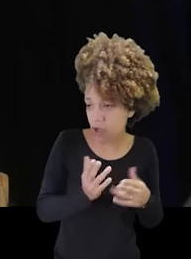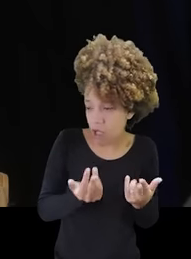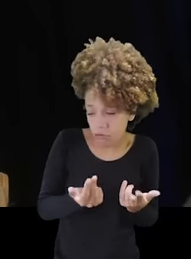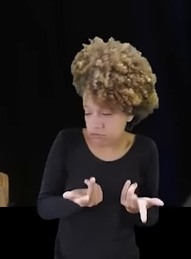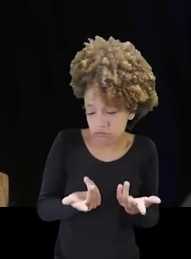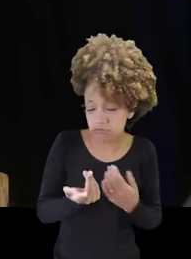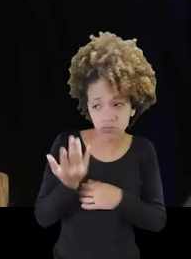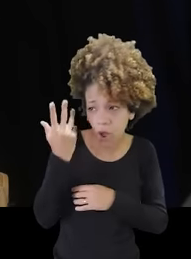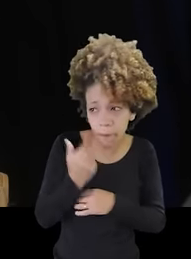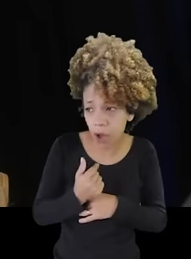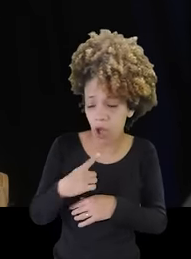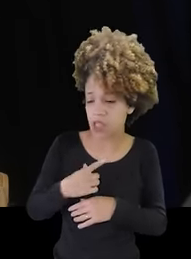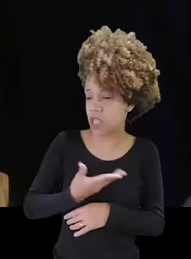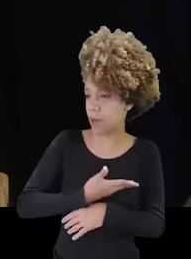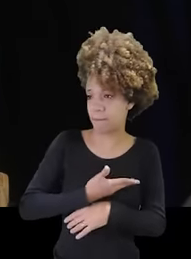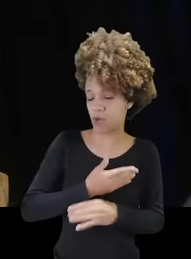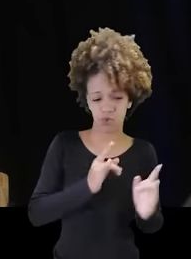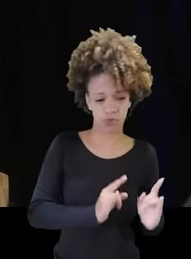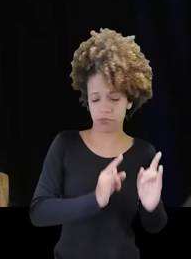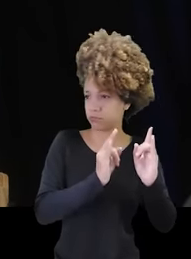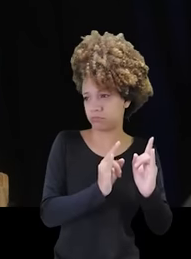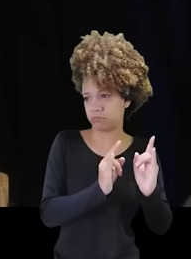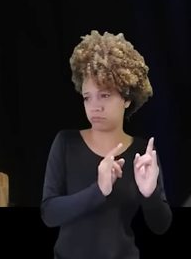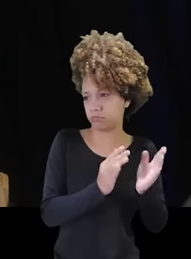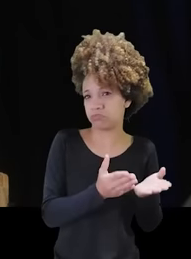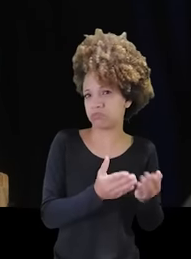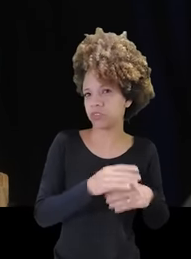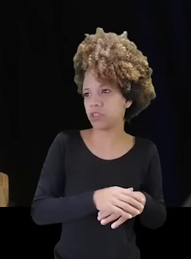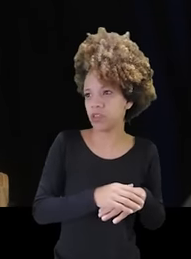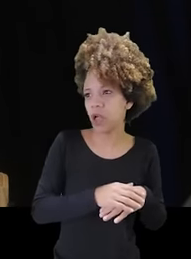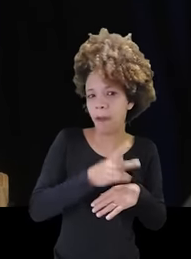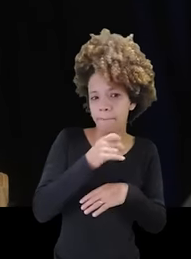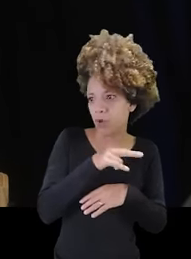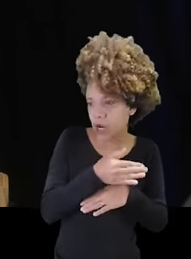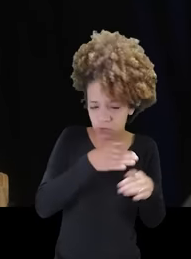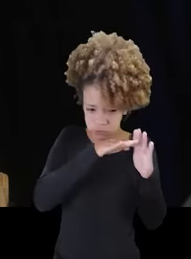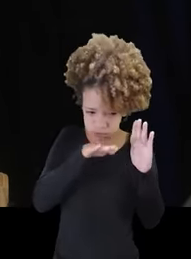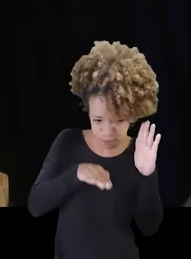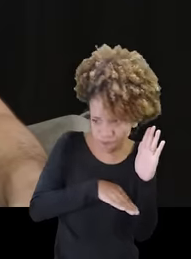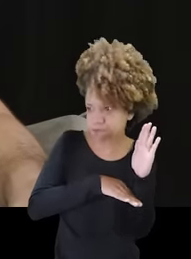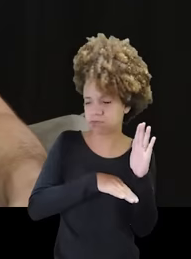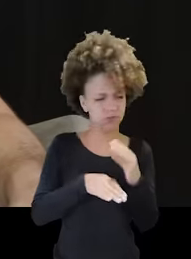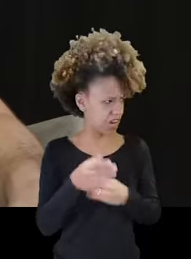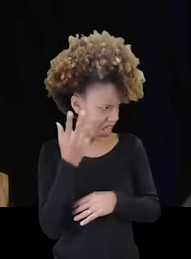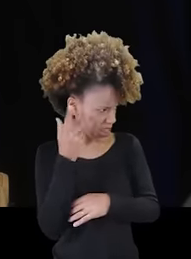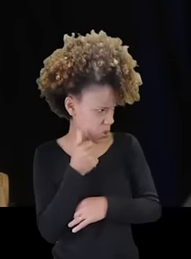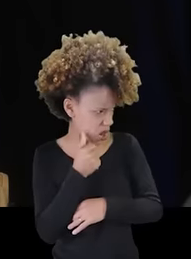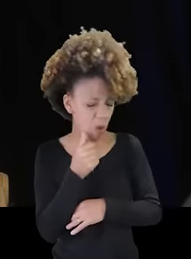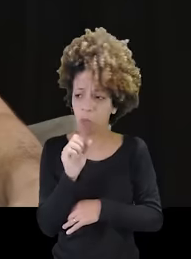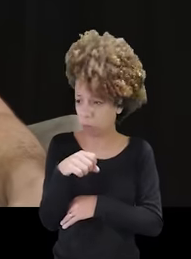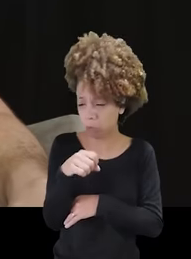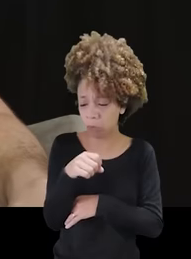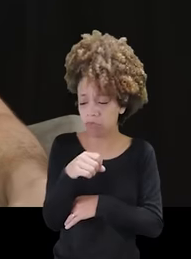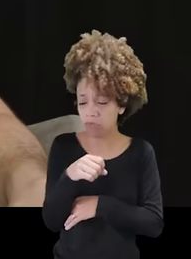comum assim tenha vários amigos que moram em apartamentos que é de de Porão né Que fica embaixo assim é super comum é normal isso daí